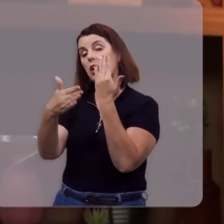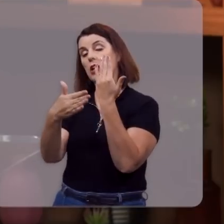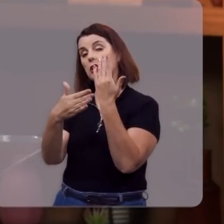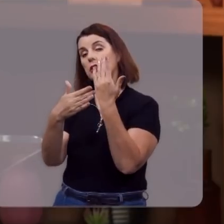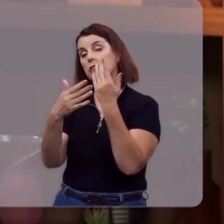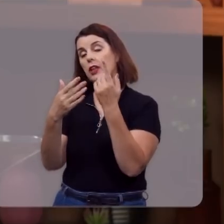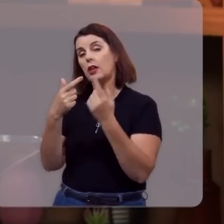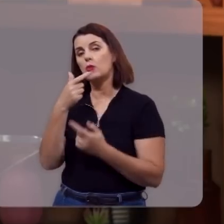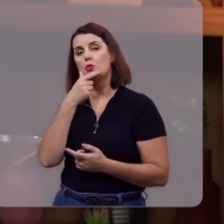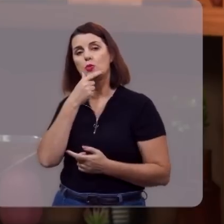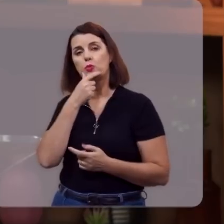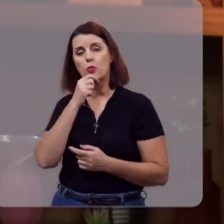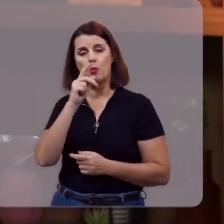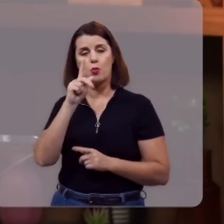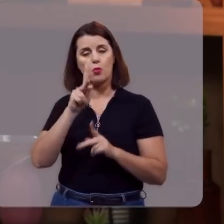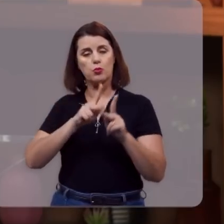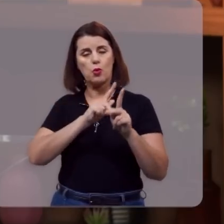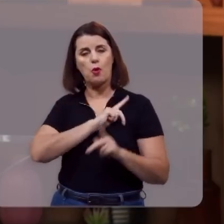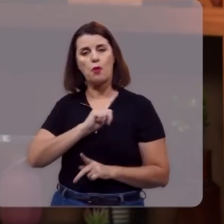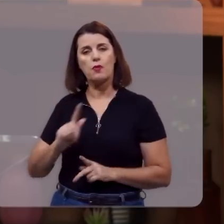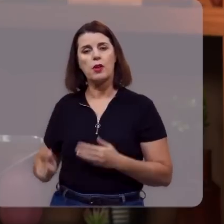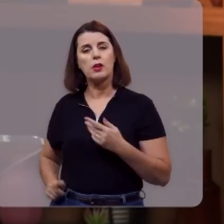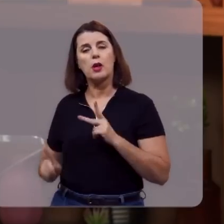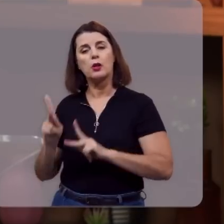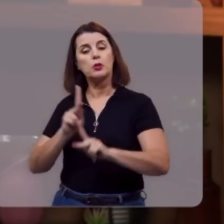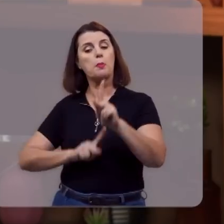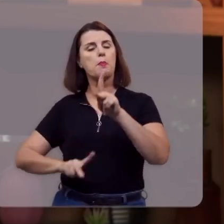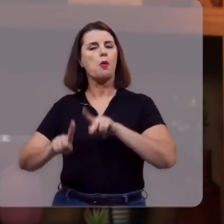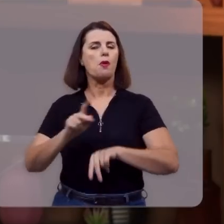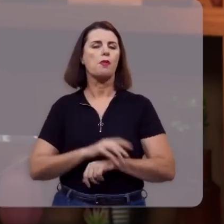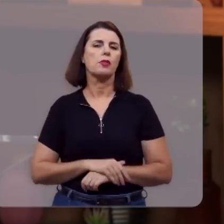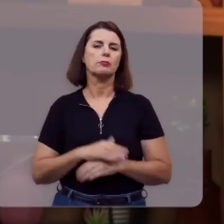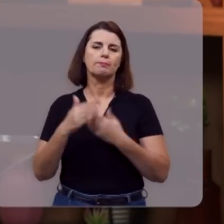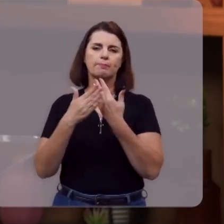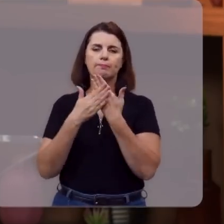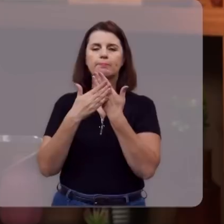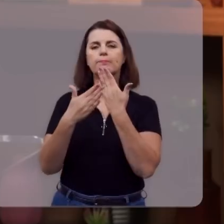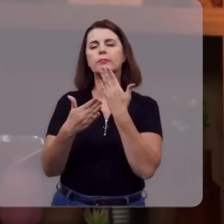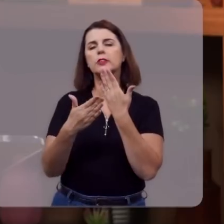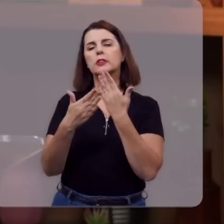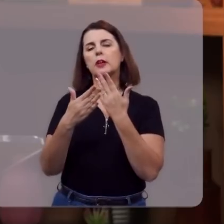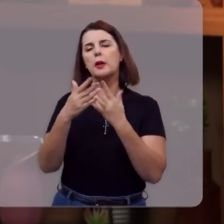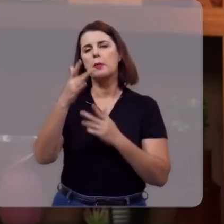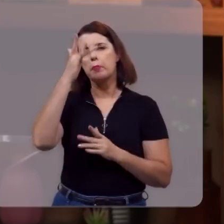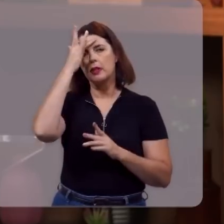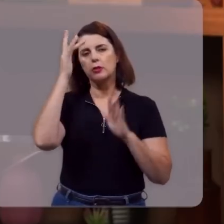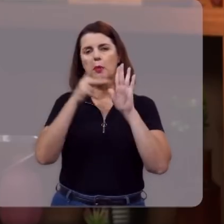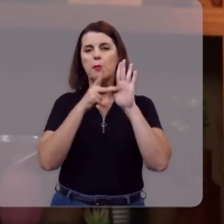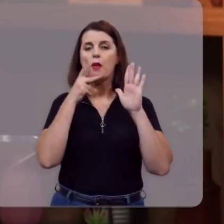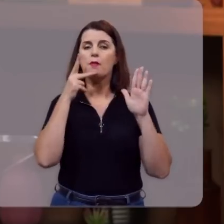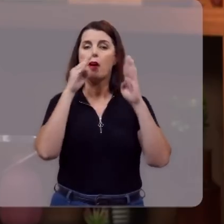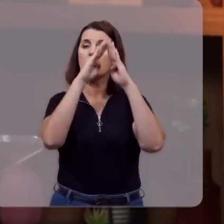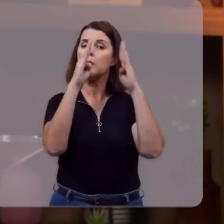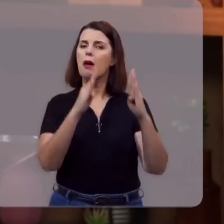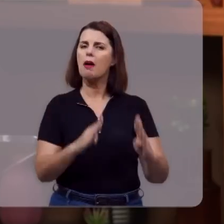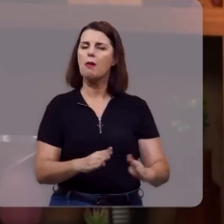que confrontem o povo, que confrontem os profetas de Baal,